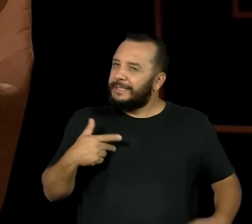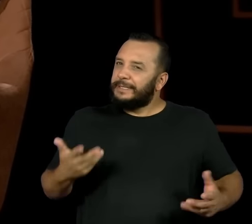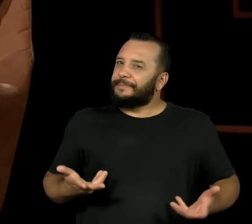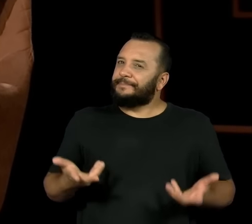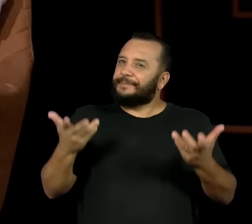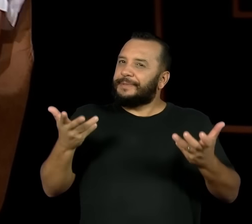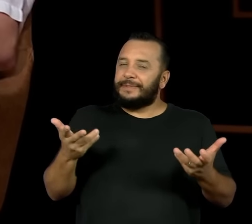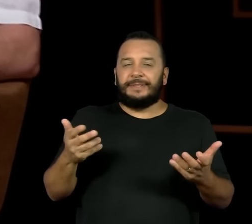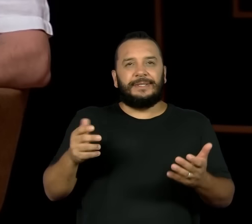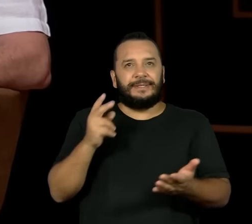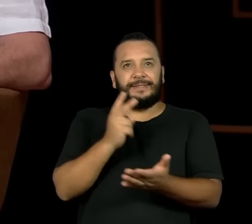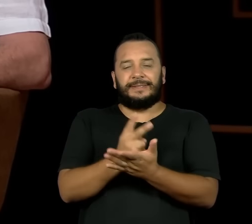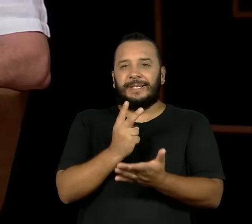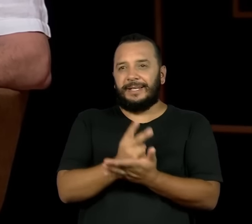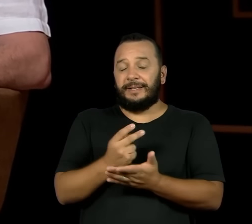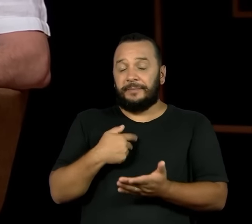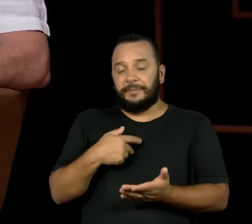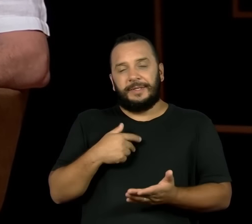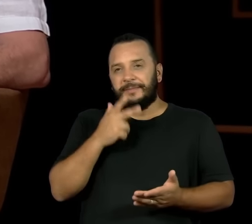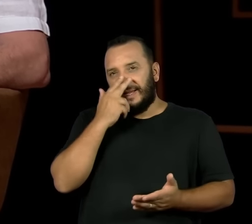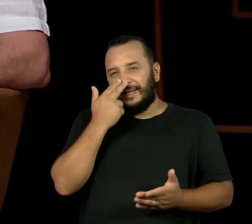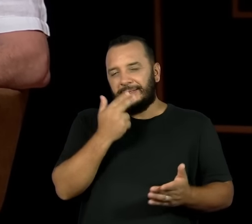favorecendo os atores então se